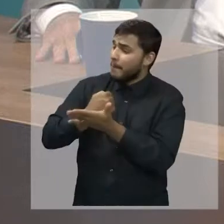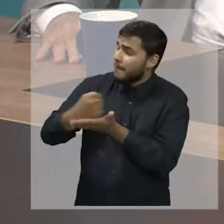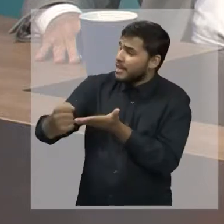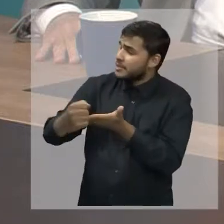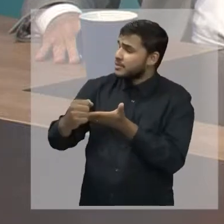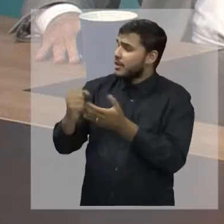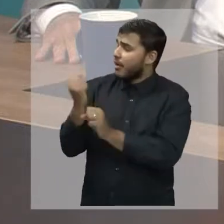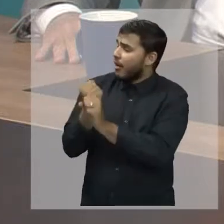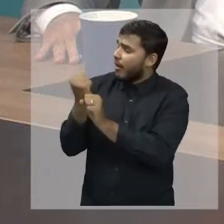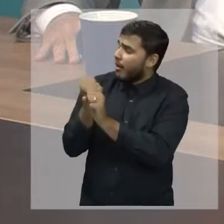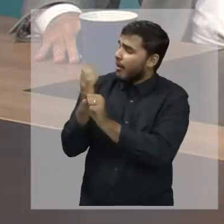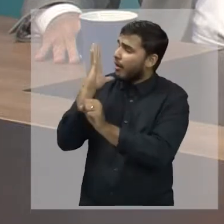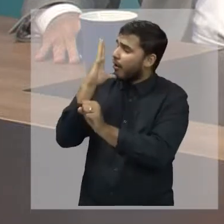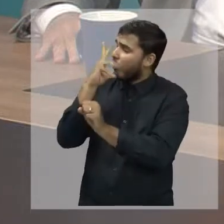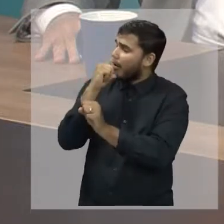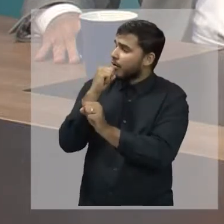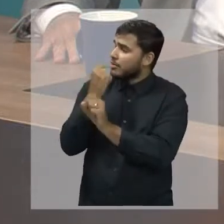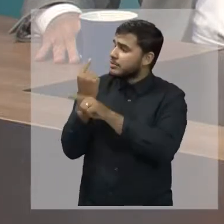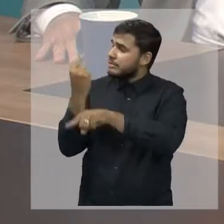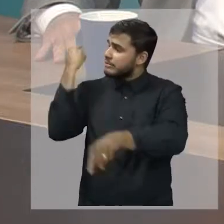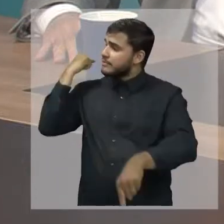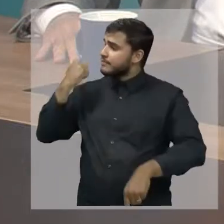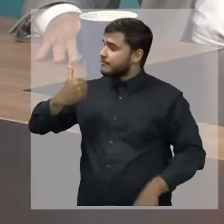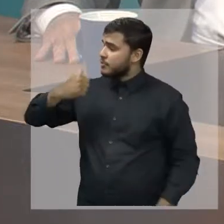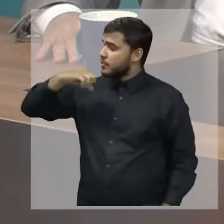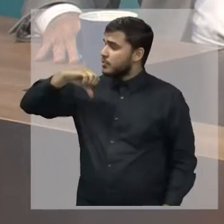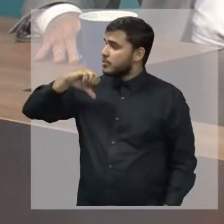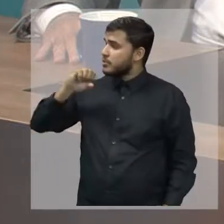O Brasil, desde 1889